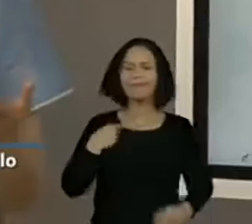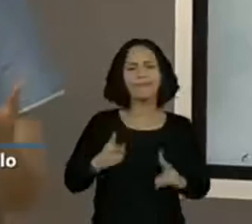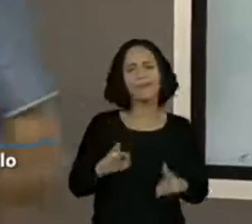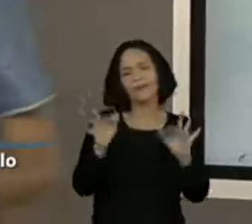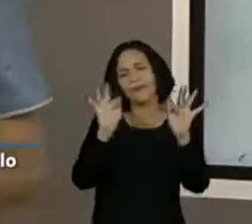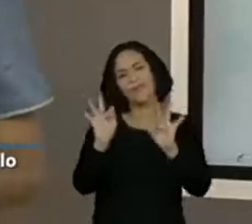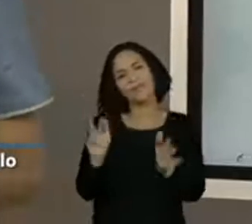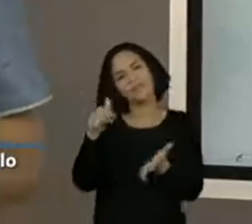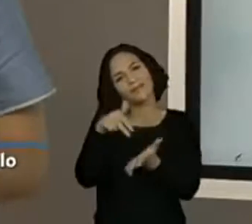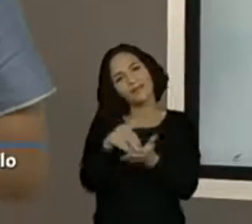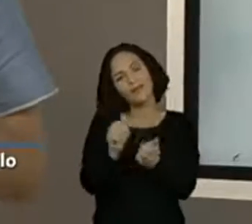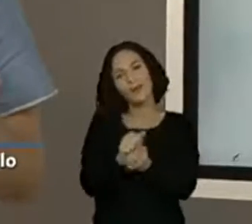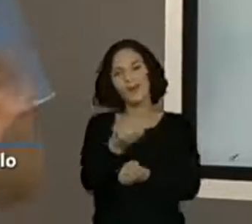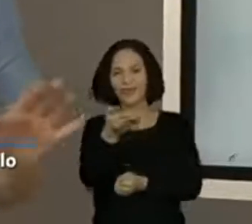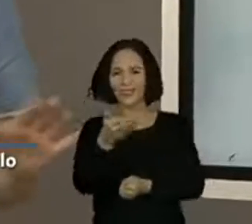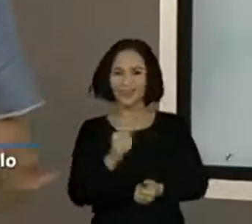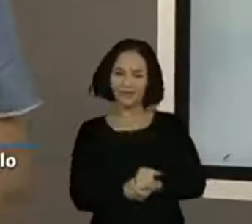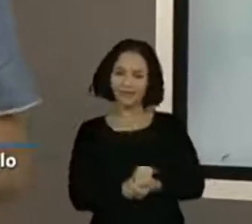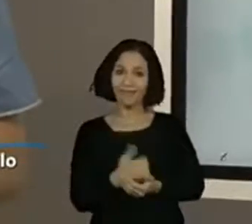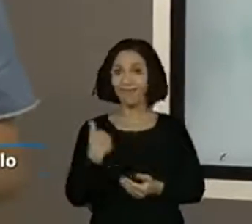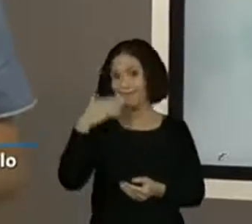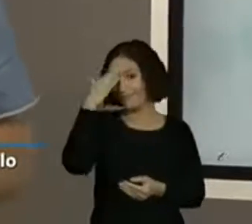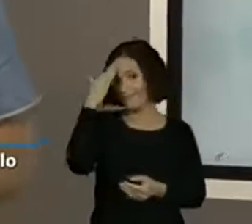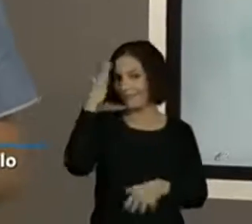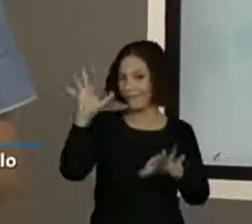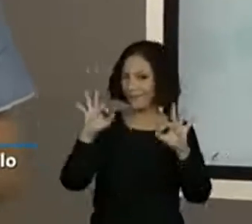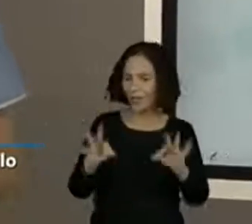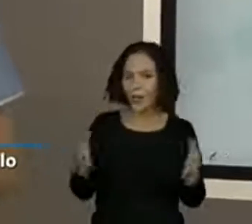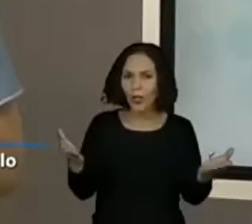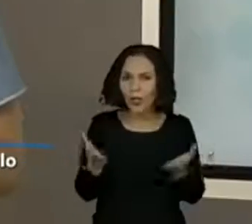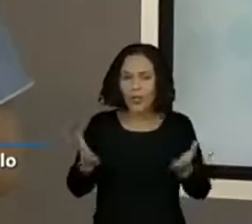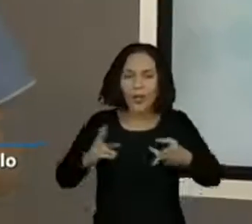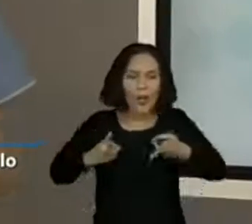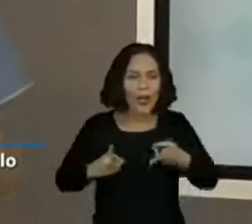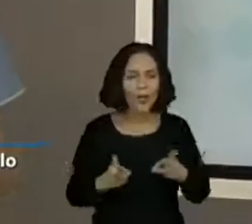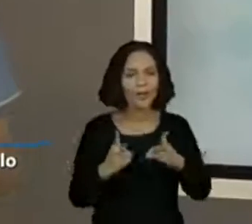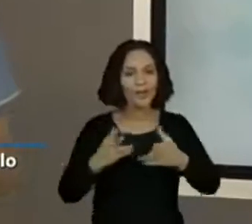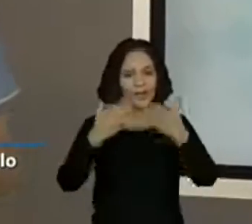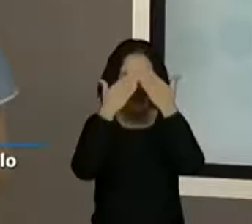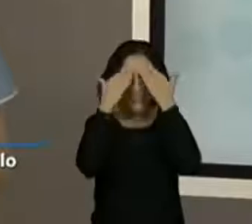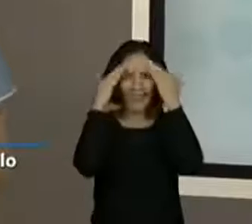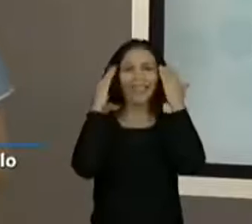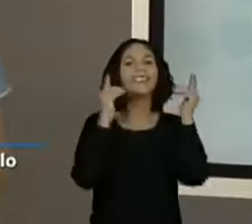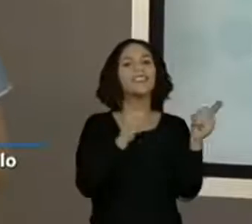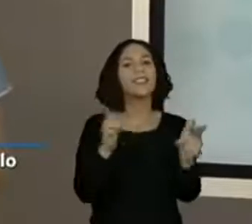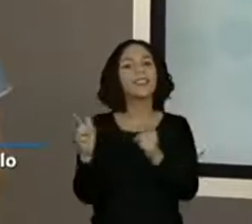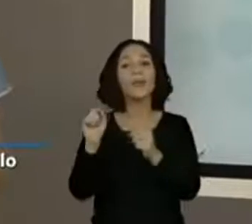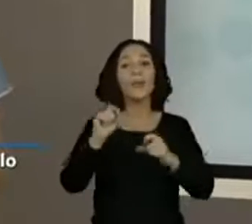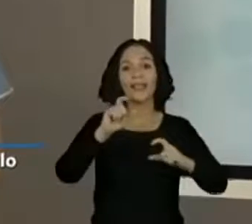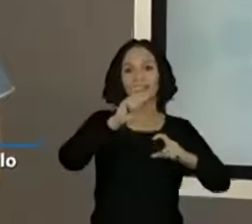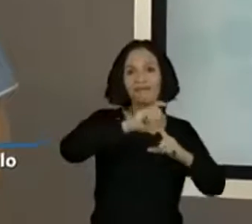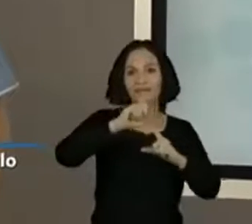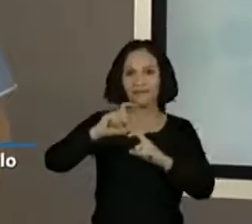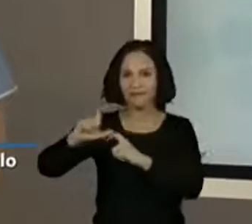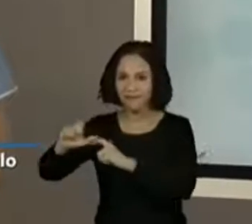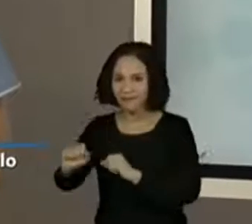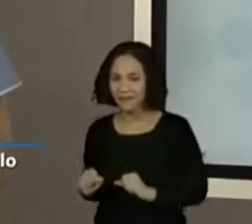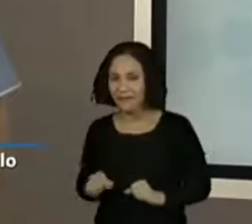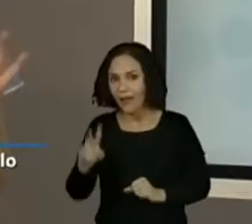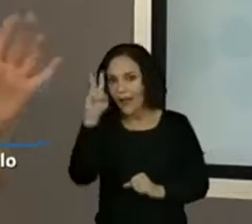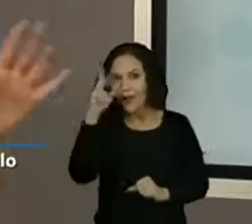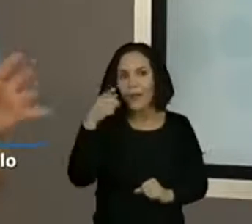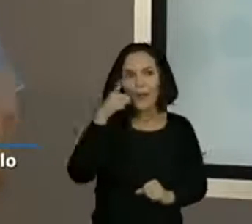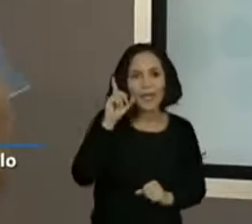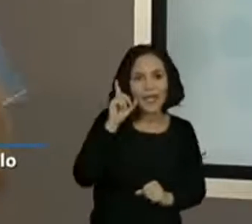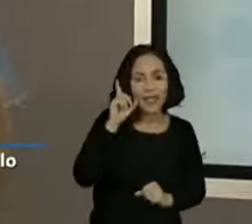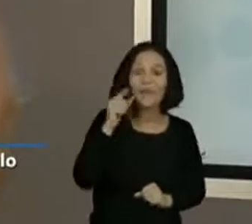de estar aqui com vocês. Tenho certeza que hoje a gente vai continuar se divertindo com as histórias em quadrinhos. Lembra?